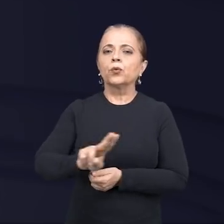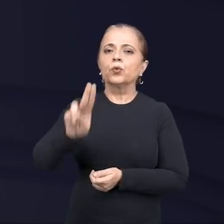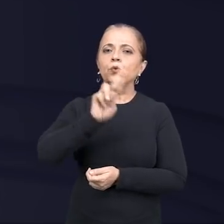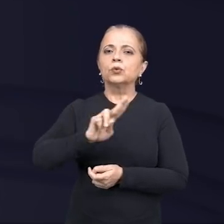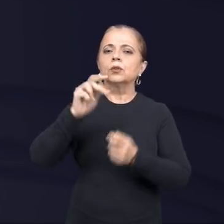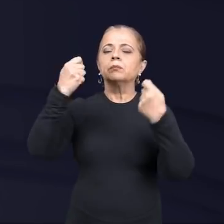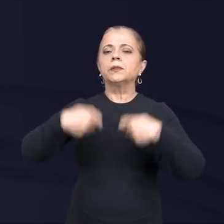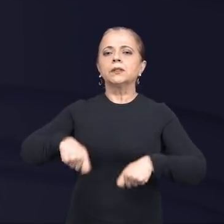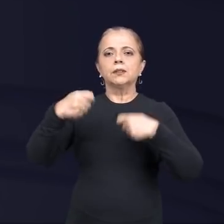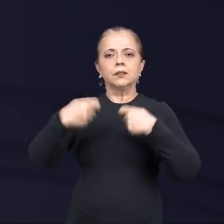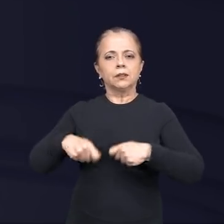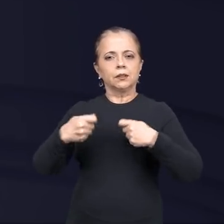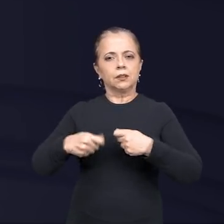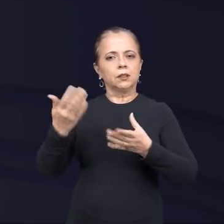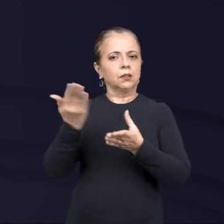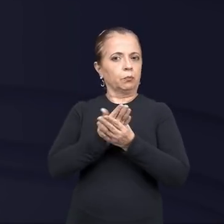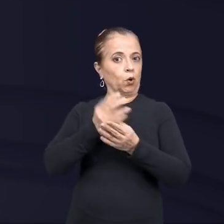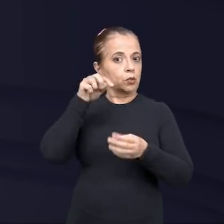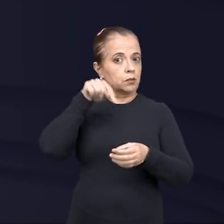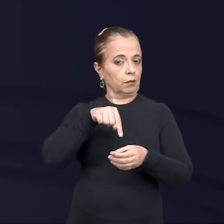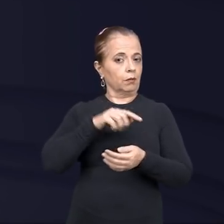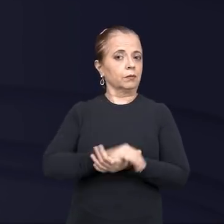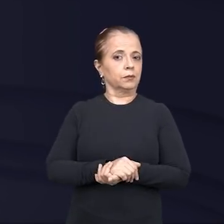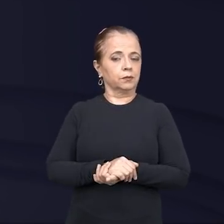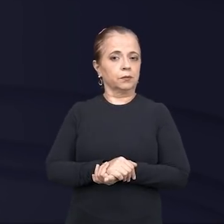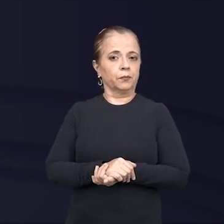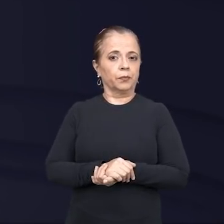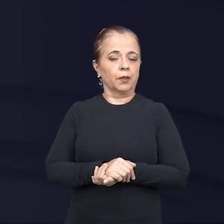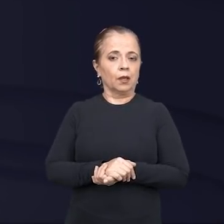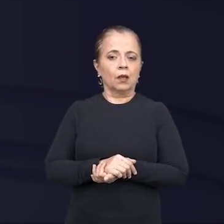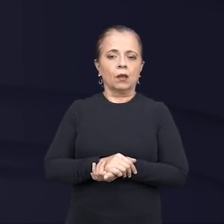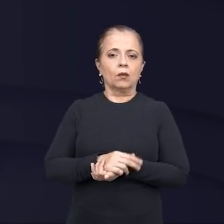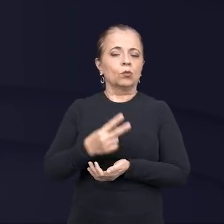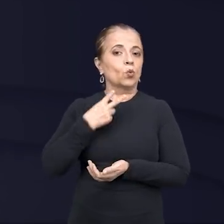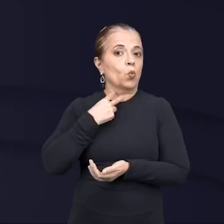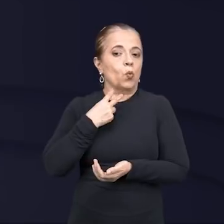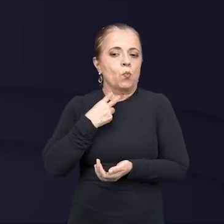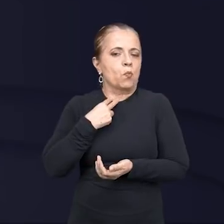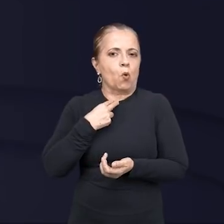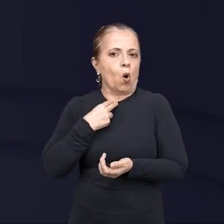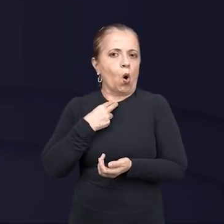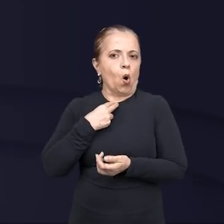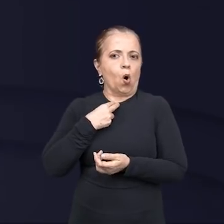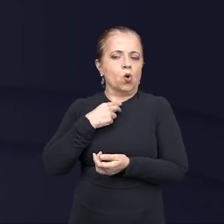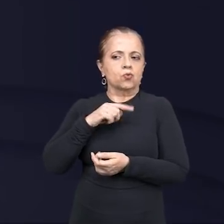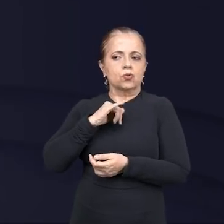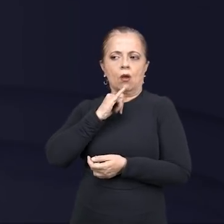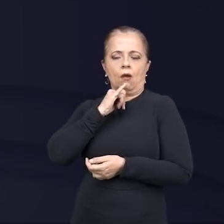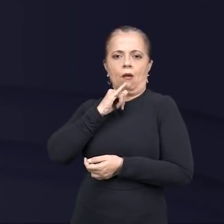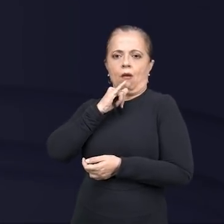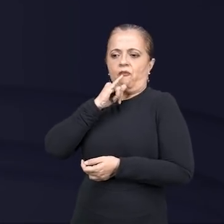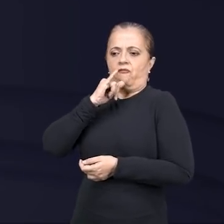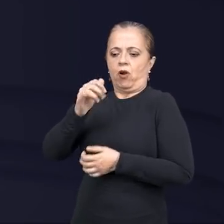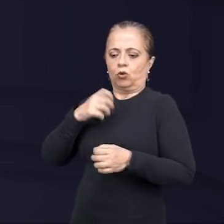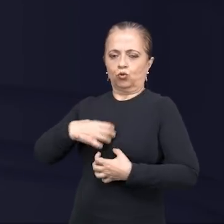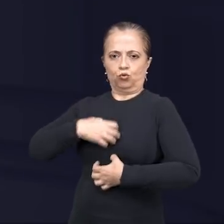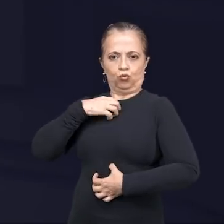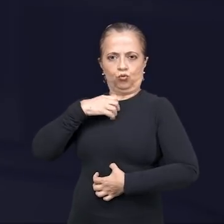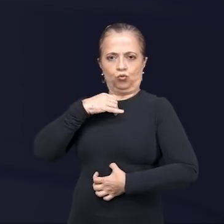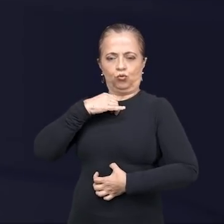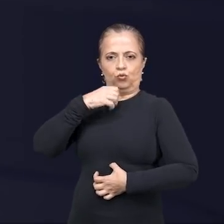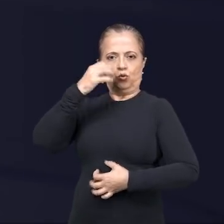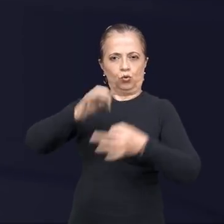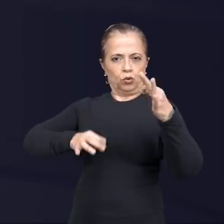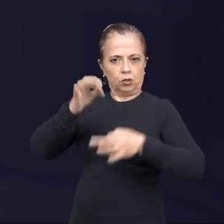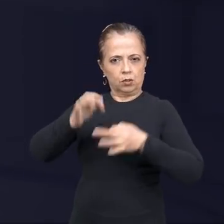utilidade e necessidade para o processo, né? Nenhuma medida cautelar deve ser determinada pelo